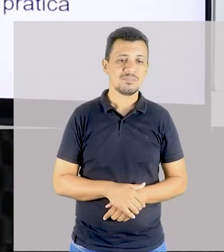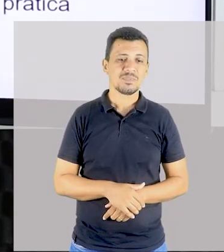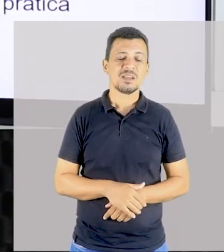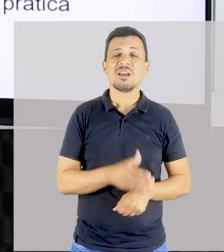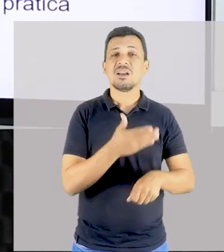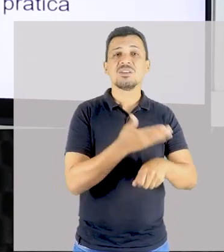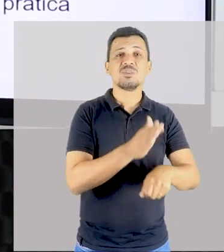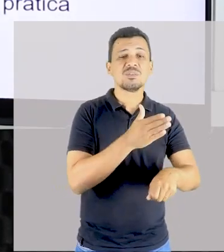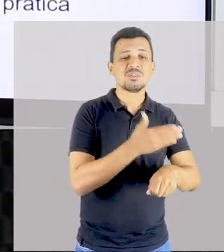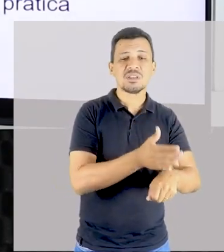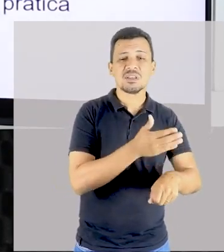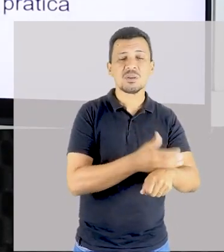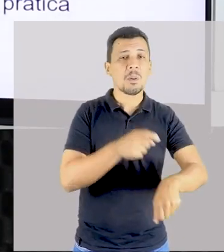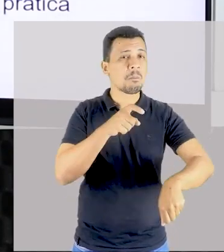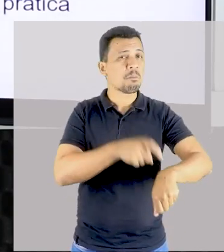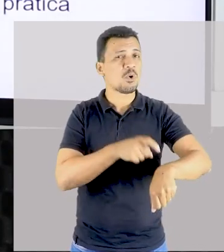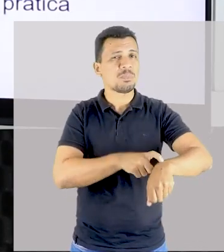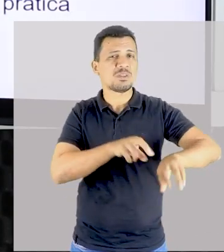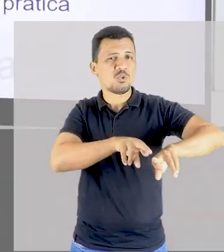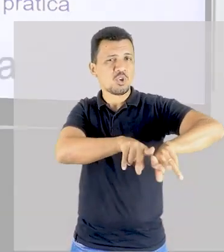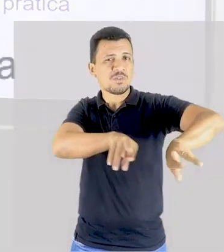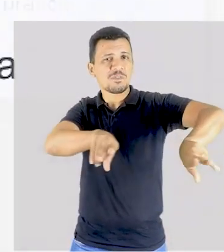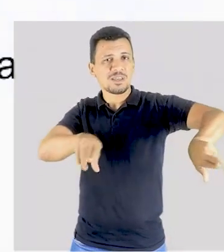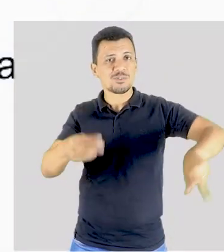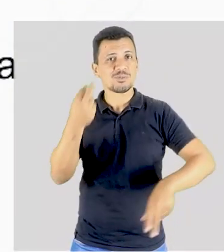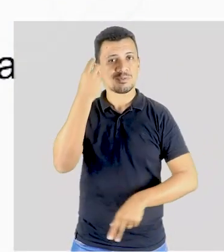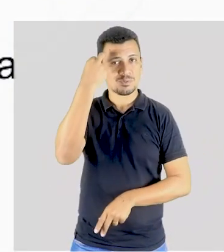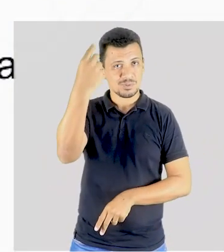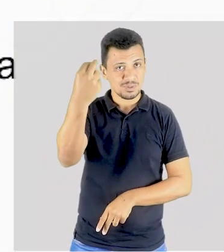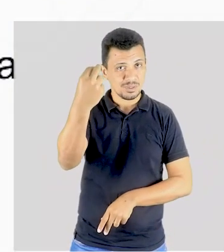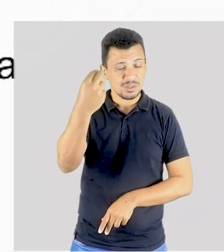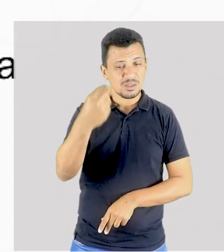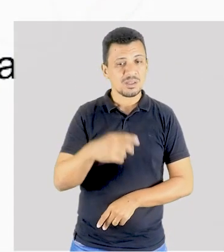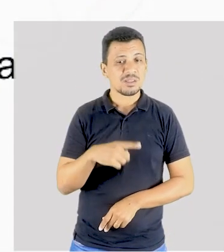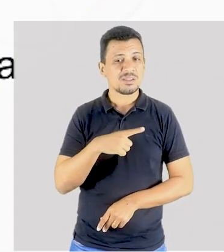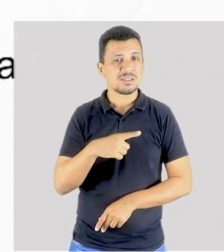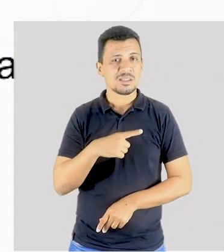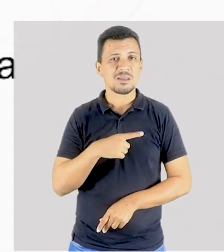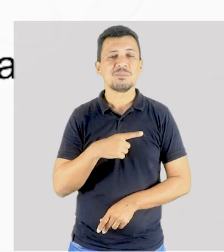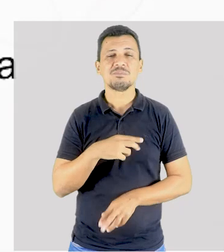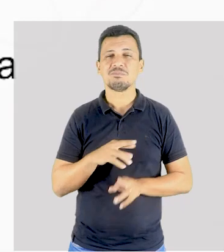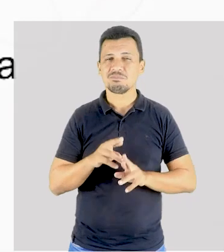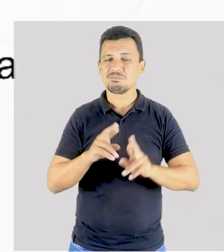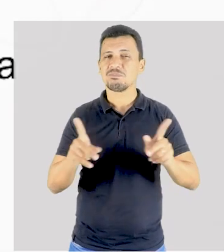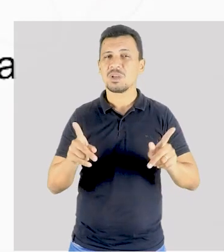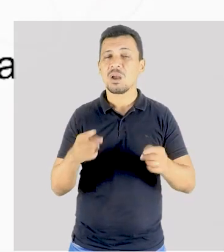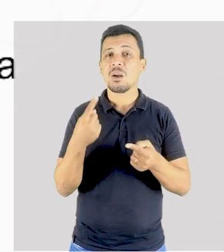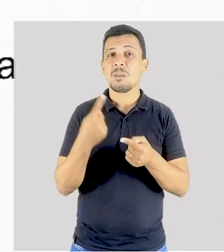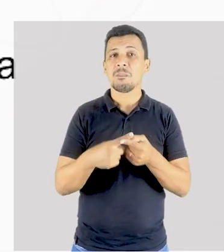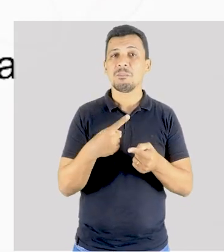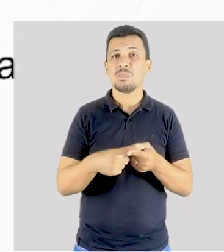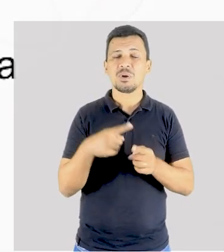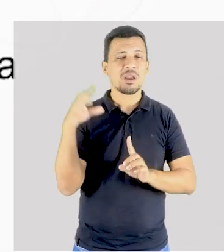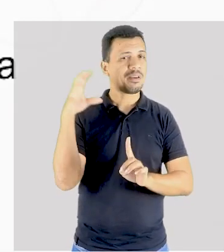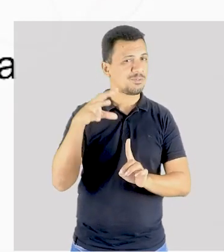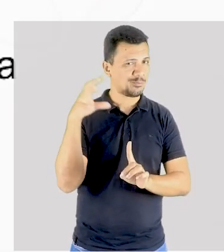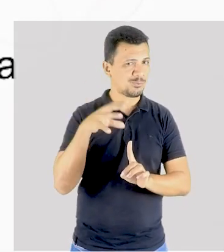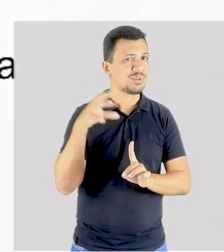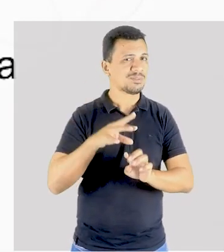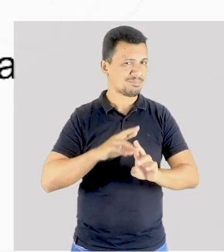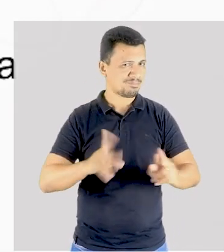atividade em diferentes momentos históricos adquiriu contornos diversos devido a diferentes